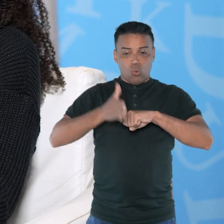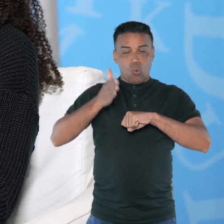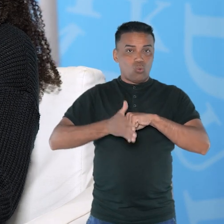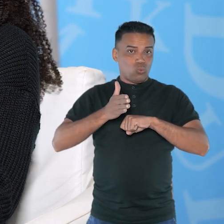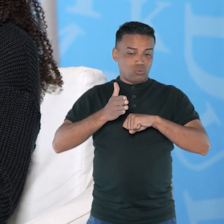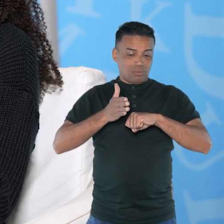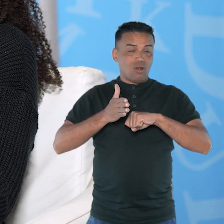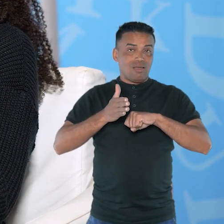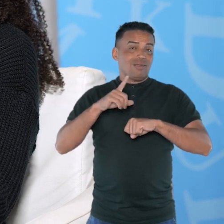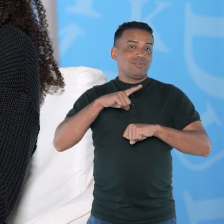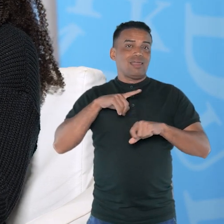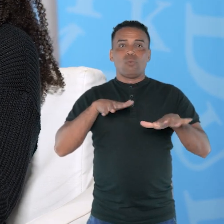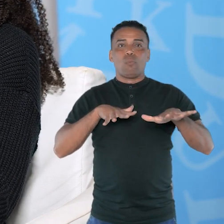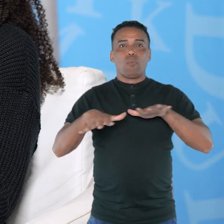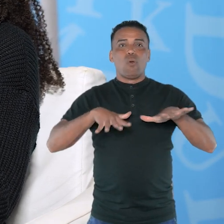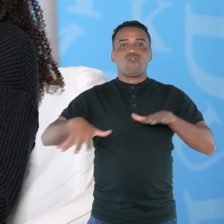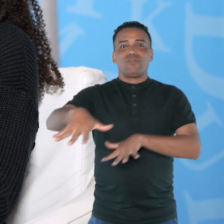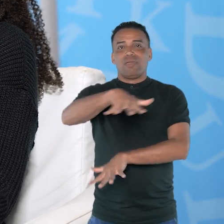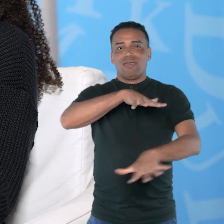exemplo, a gente tem um movimento muito forte